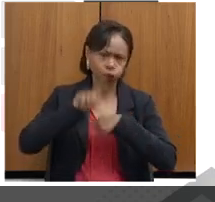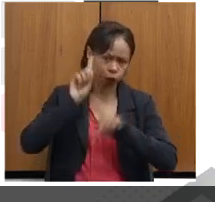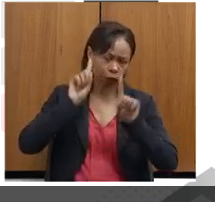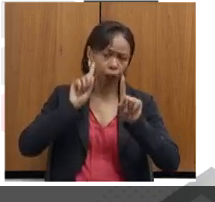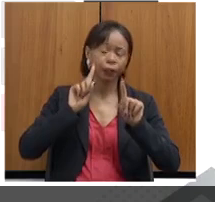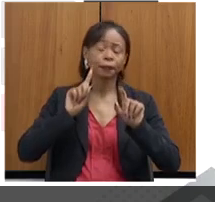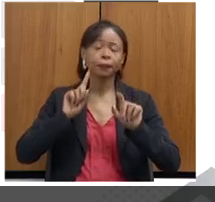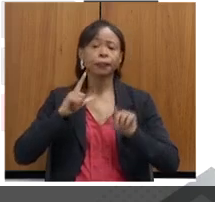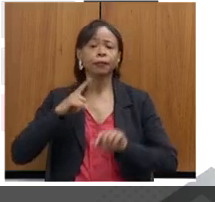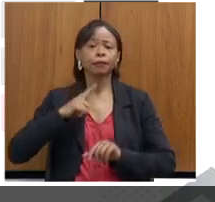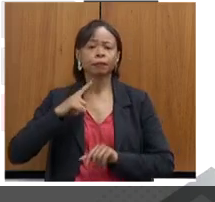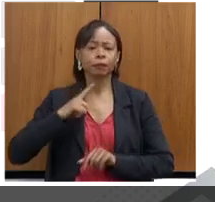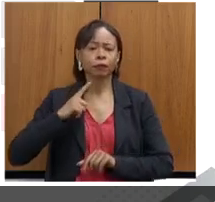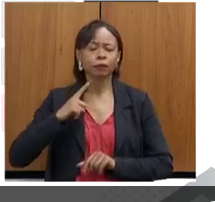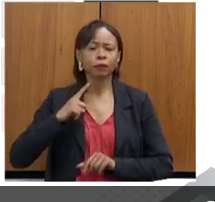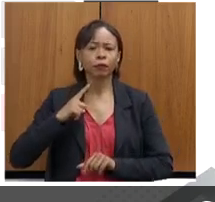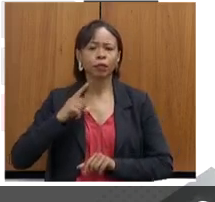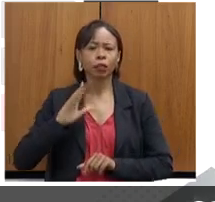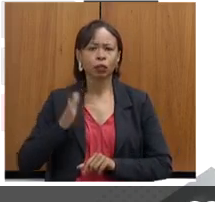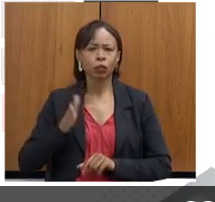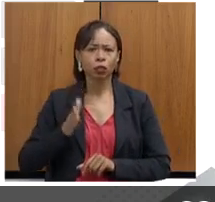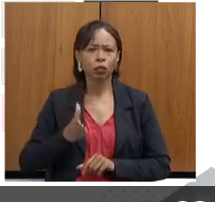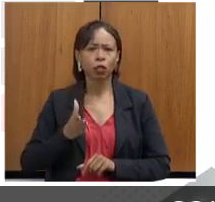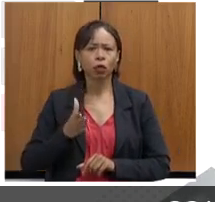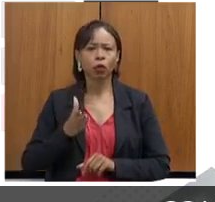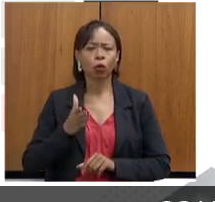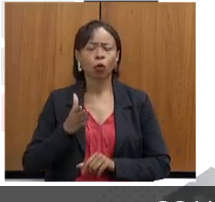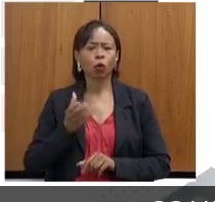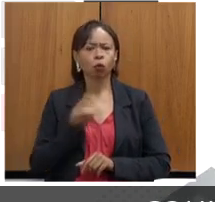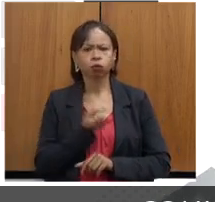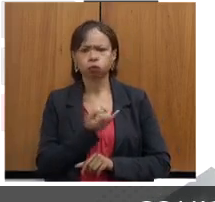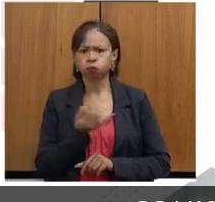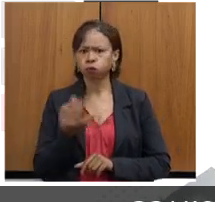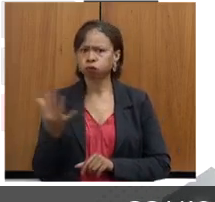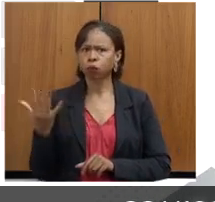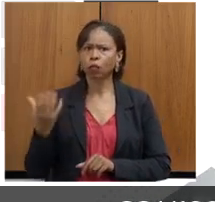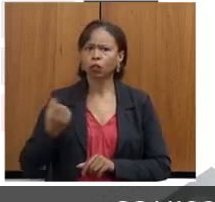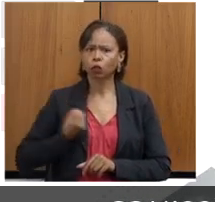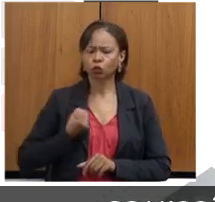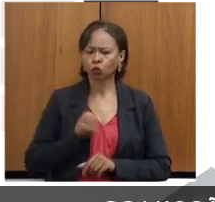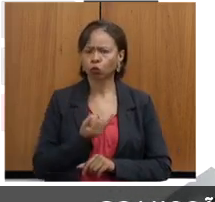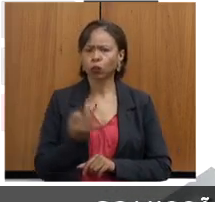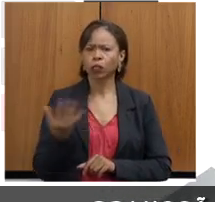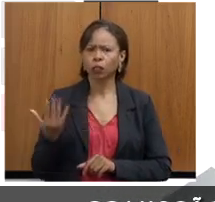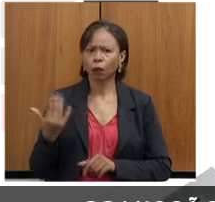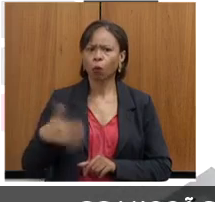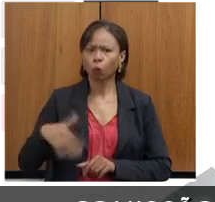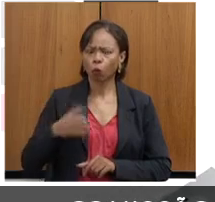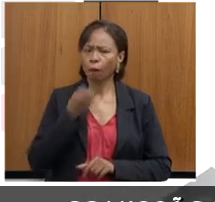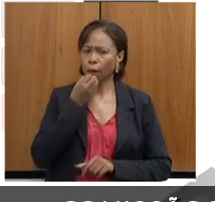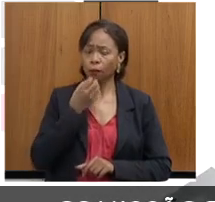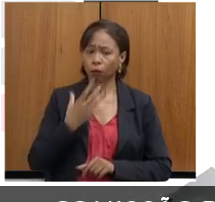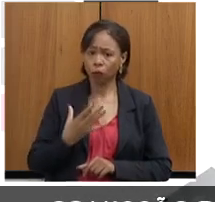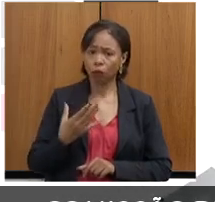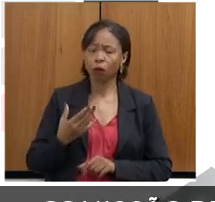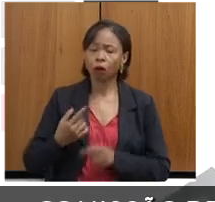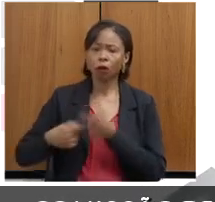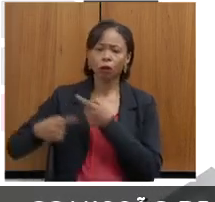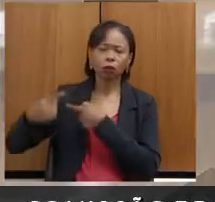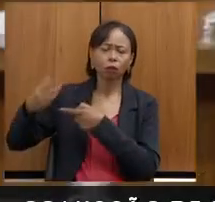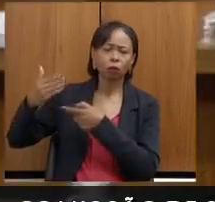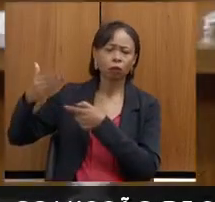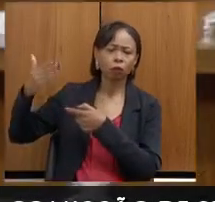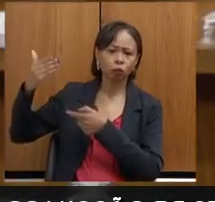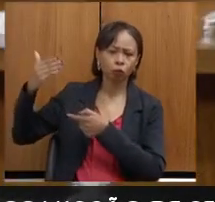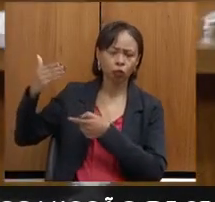tivemos aí o número considerável de promoções fizemos aí uma retrospectiva